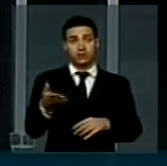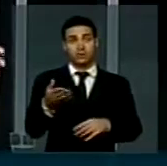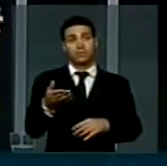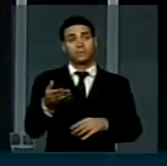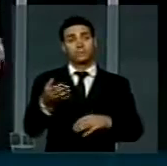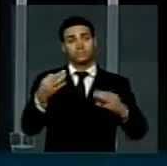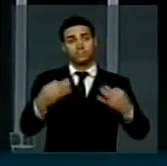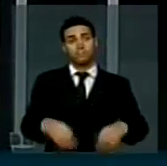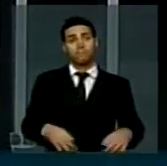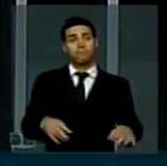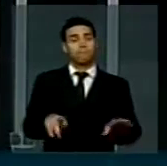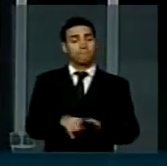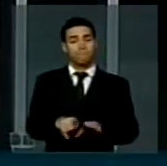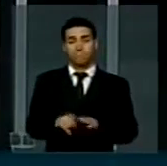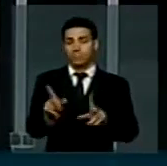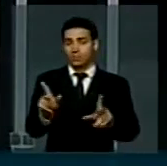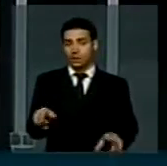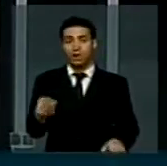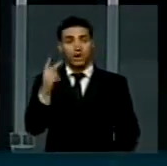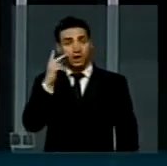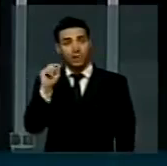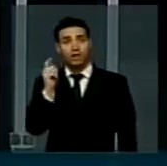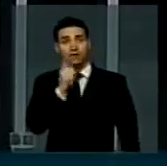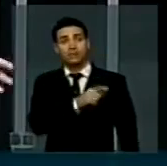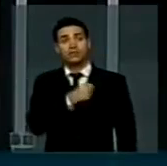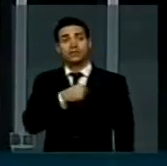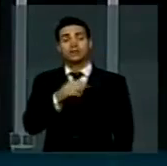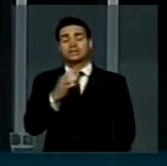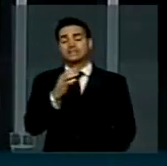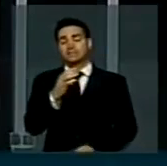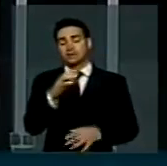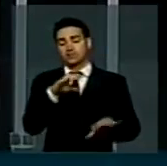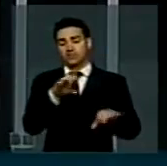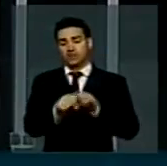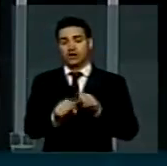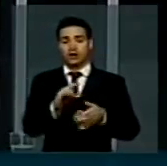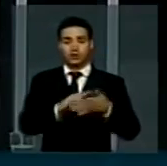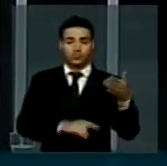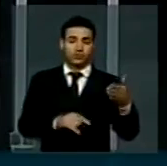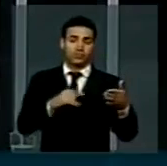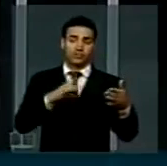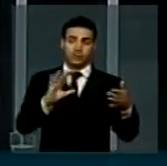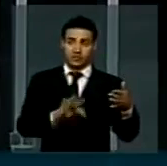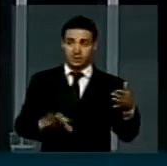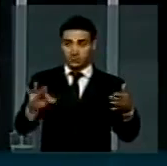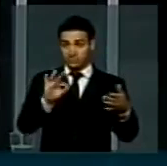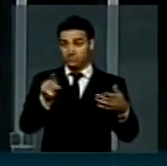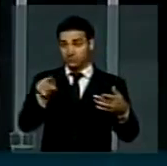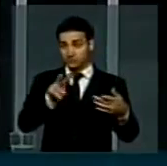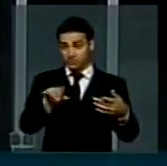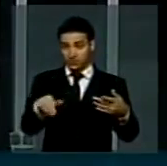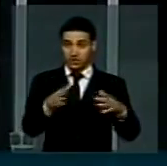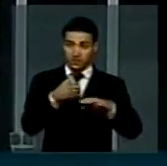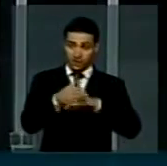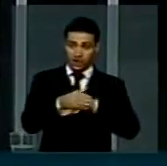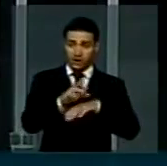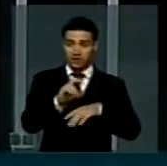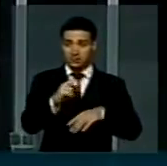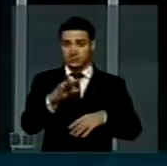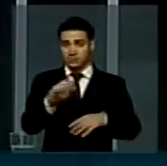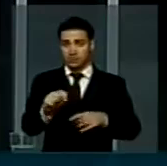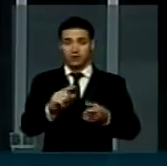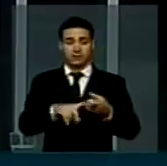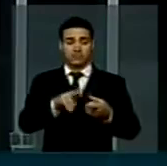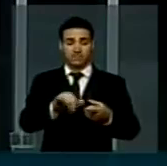é dada da mesma forma para as certificações federais. Quando você vai na Receita Federal, quando você vai no INSS, você